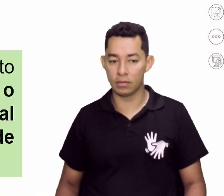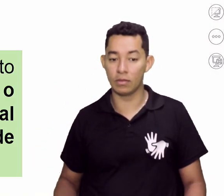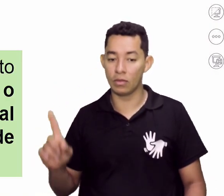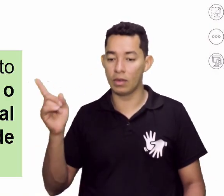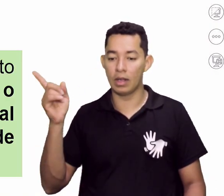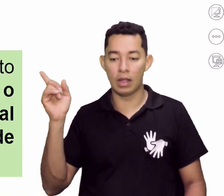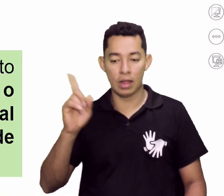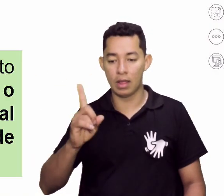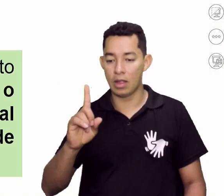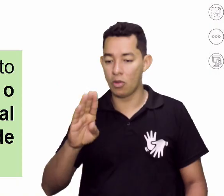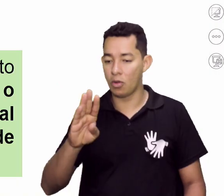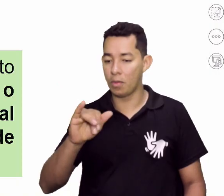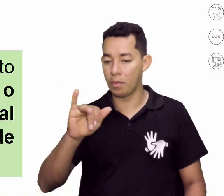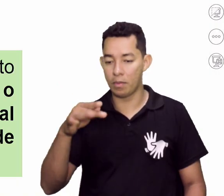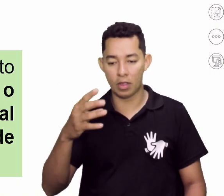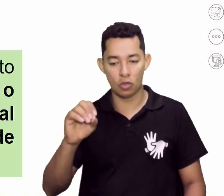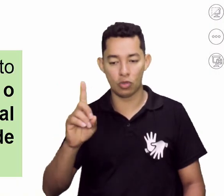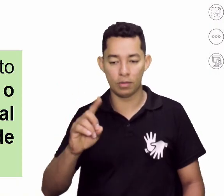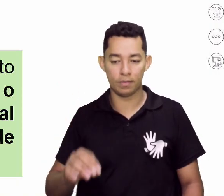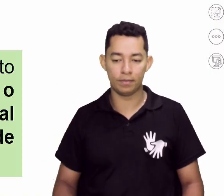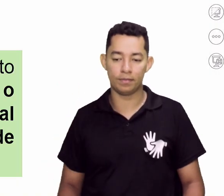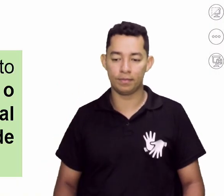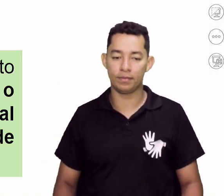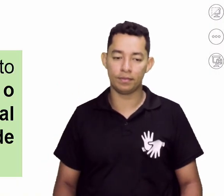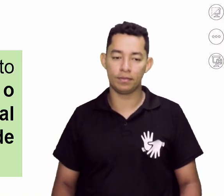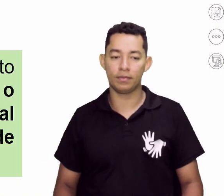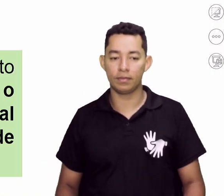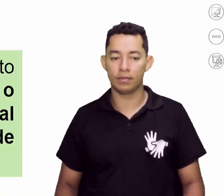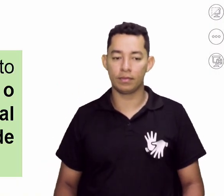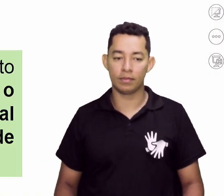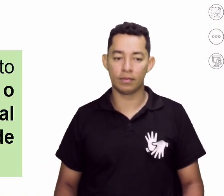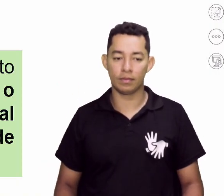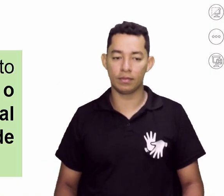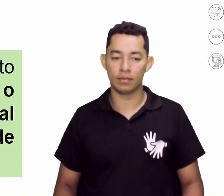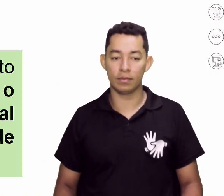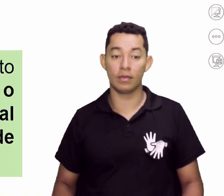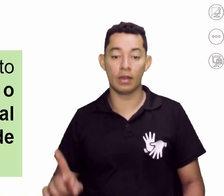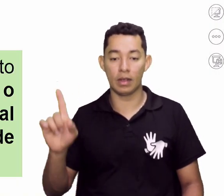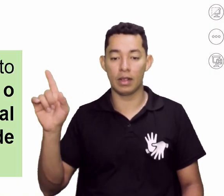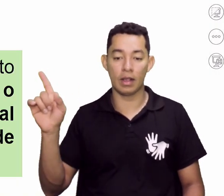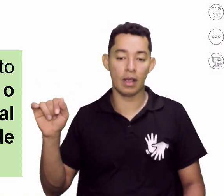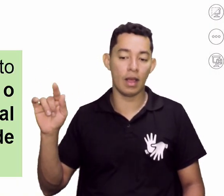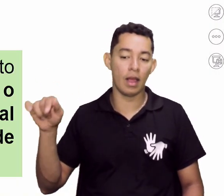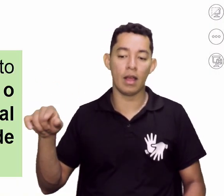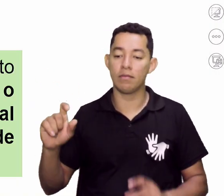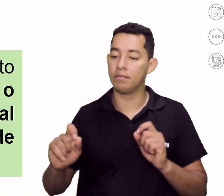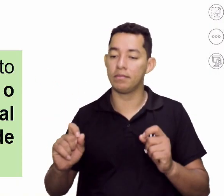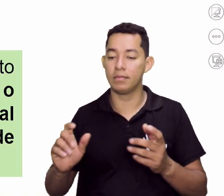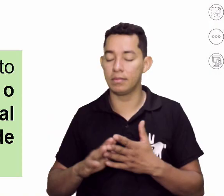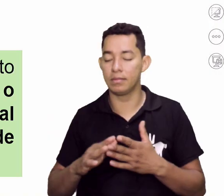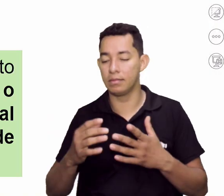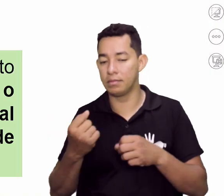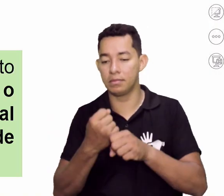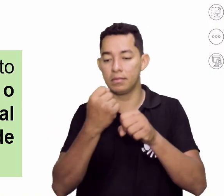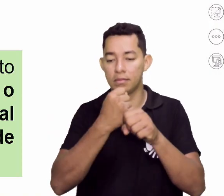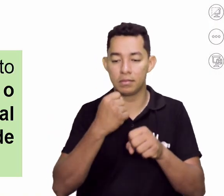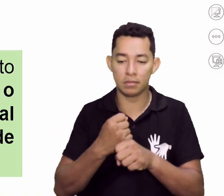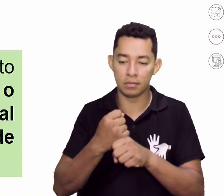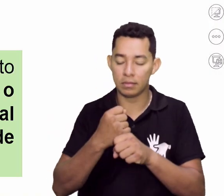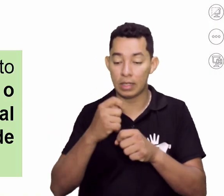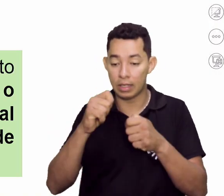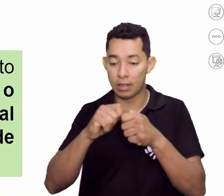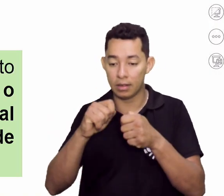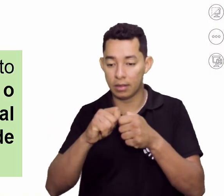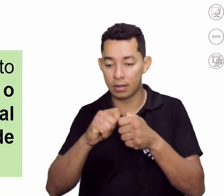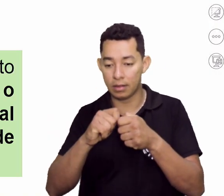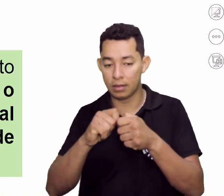bicho. De jeito nenhum, né? Isso aí não é bicho nenhum, não. É uma escultura aí, alguma coisa feita